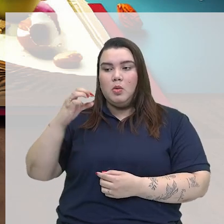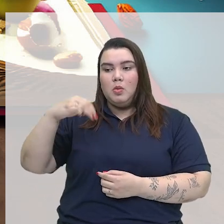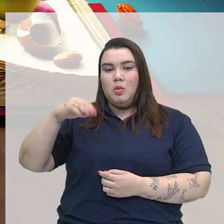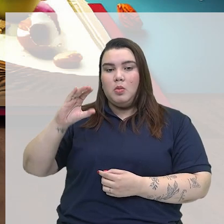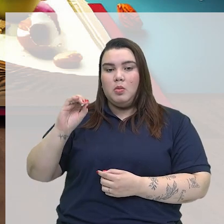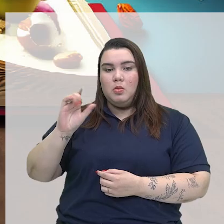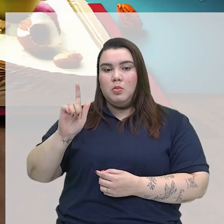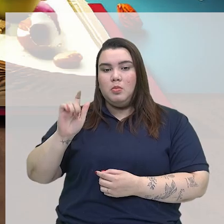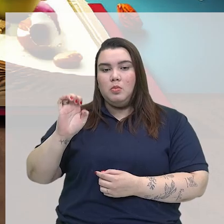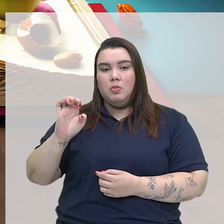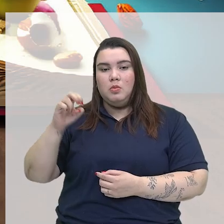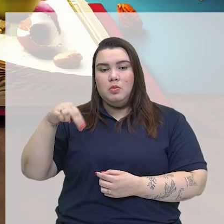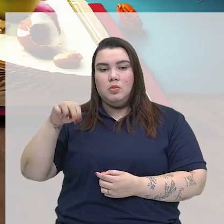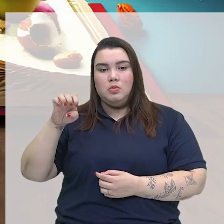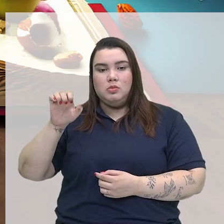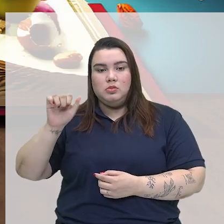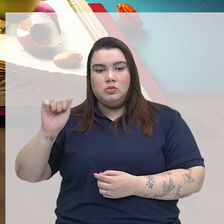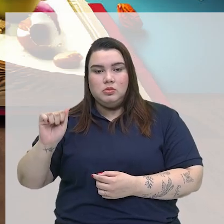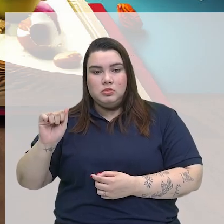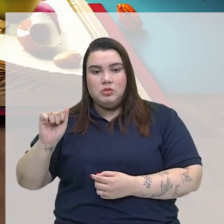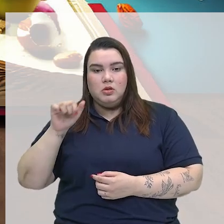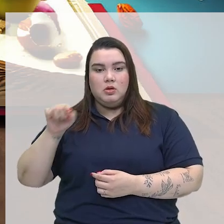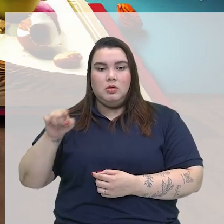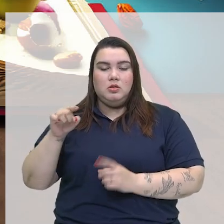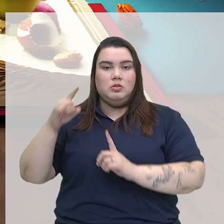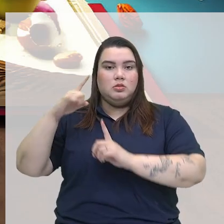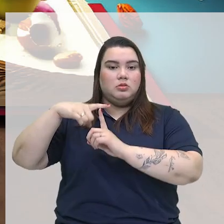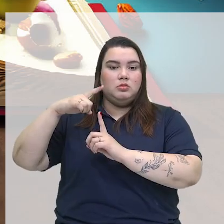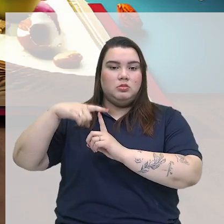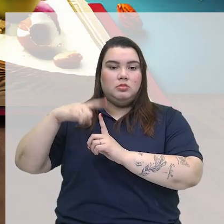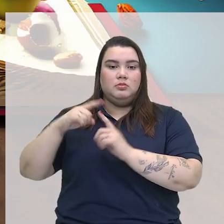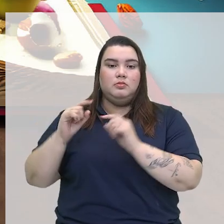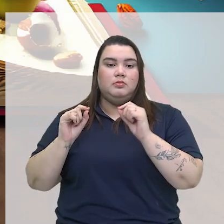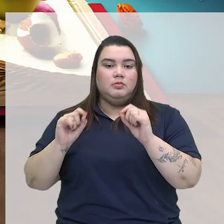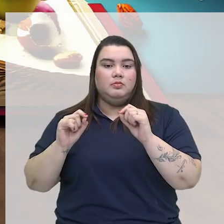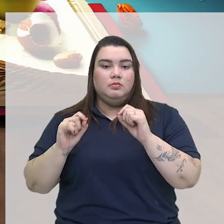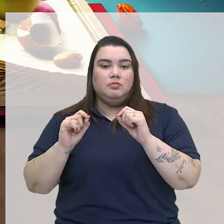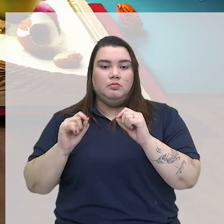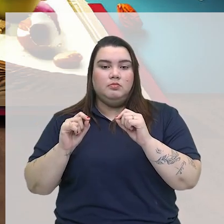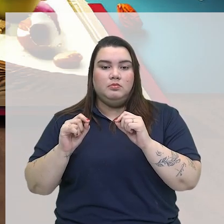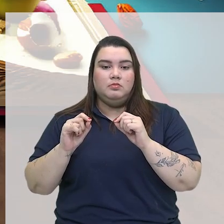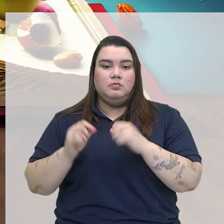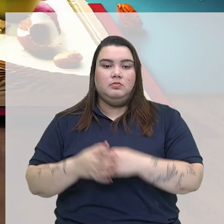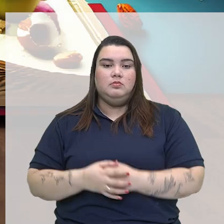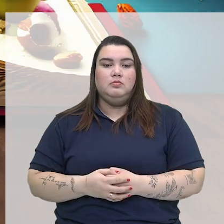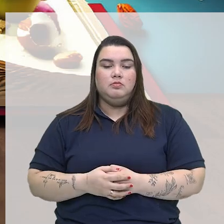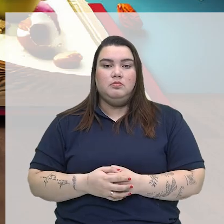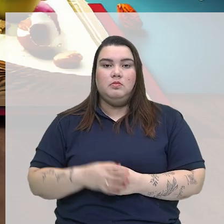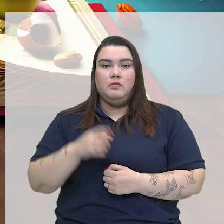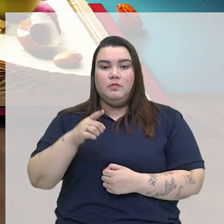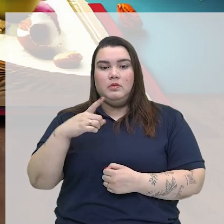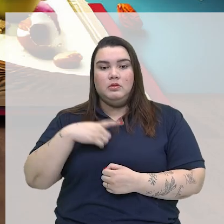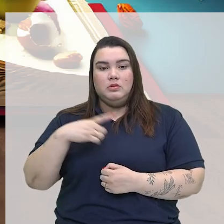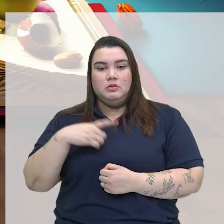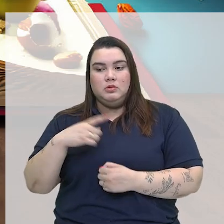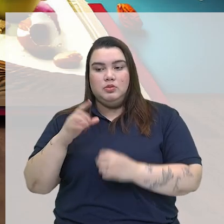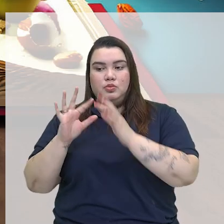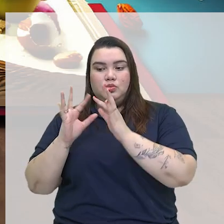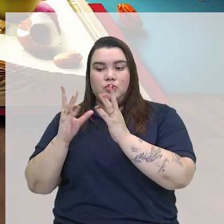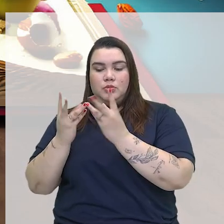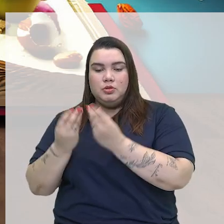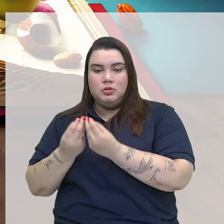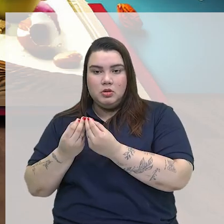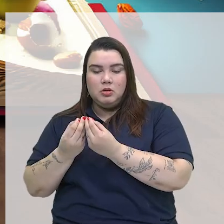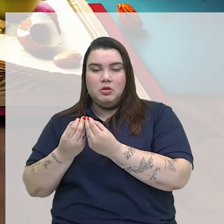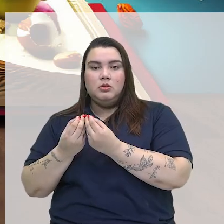a professora exemplificou, a mistura homogênea é aquela mistura em que você faz a composição das